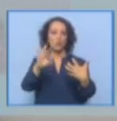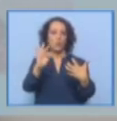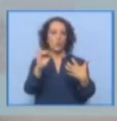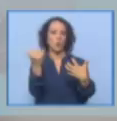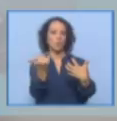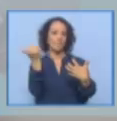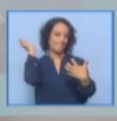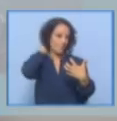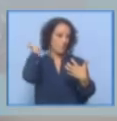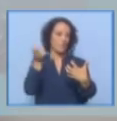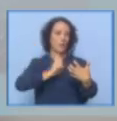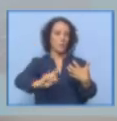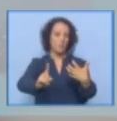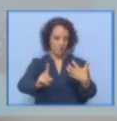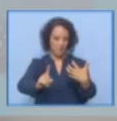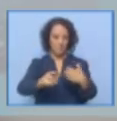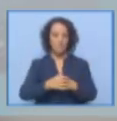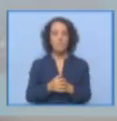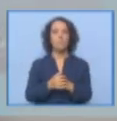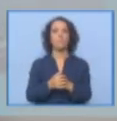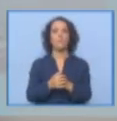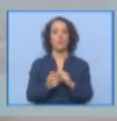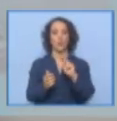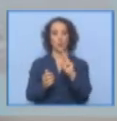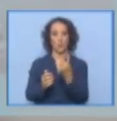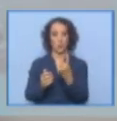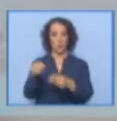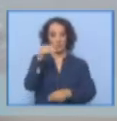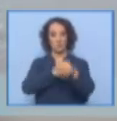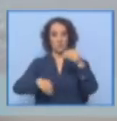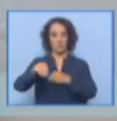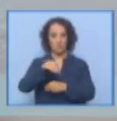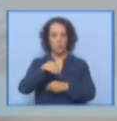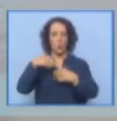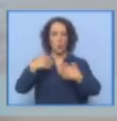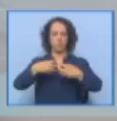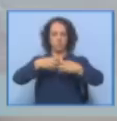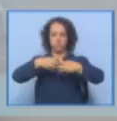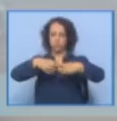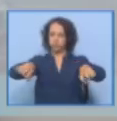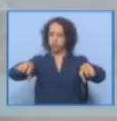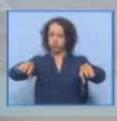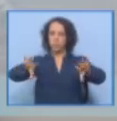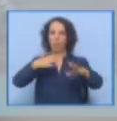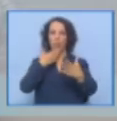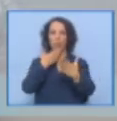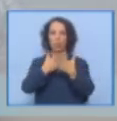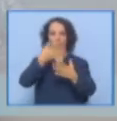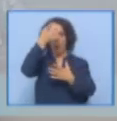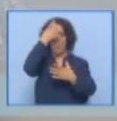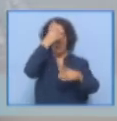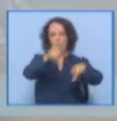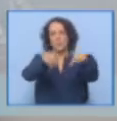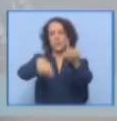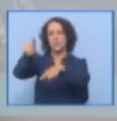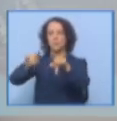volta entre dois campos muito distintos, mas polarizam ainda mais a opinião no Brasil. De um lado vamos